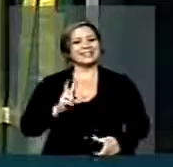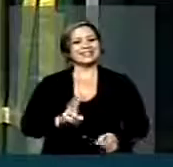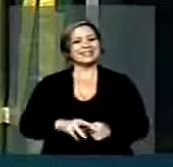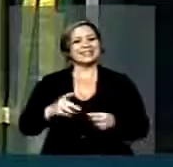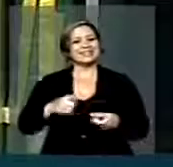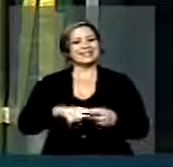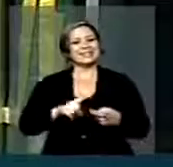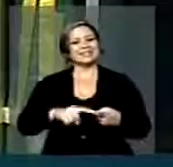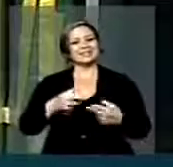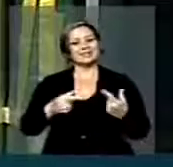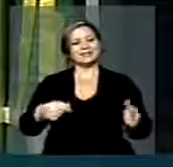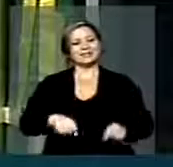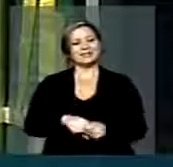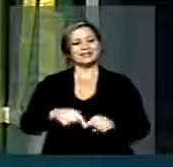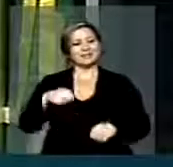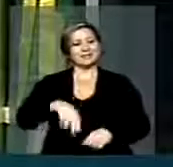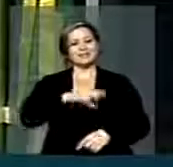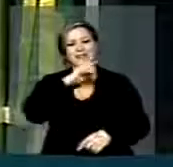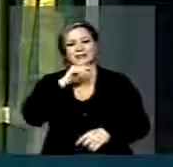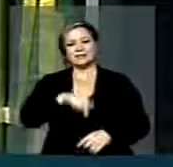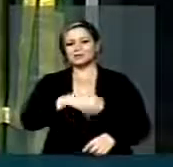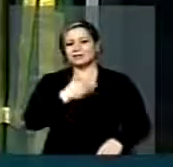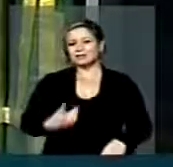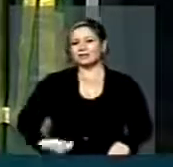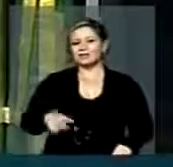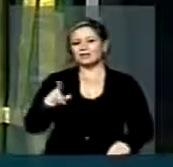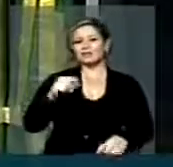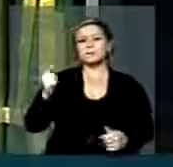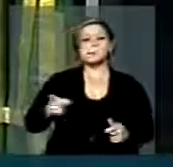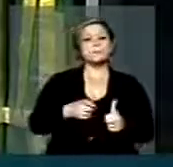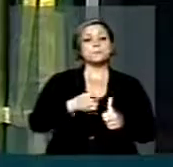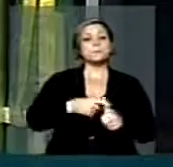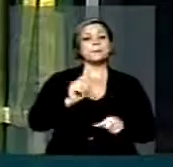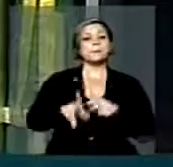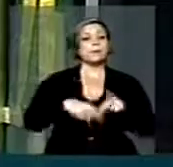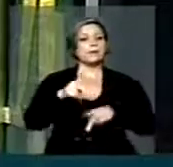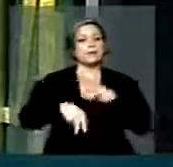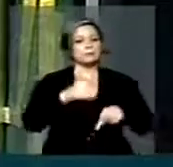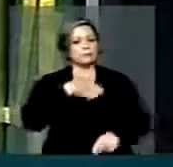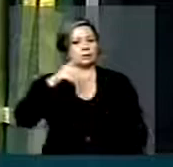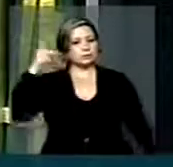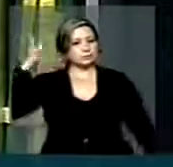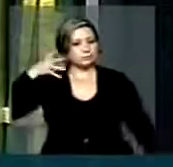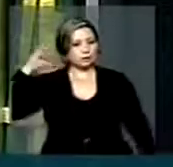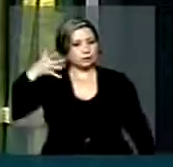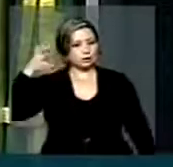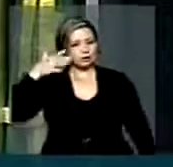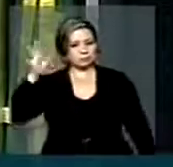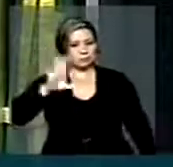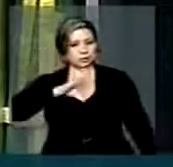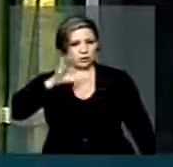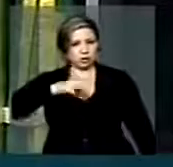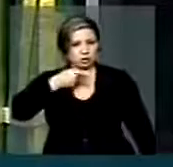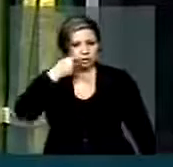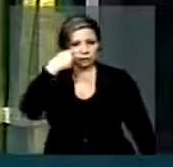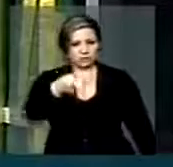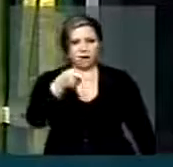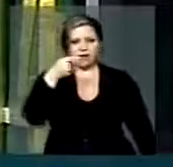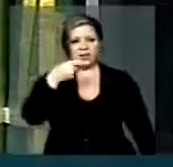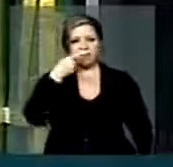coisa nefasta no Brasil, que não é só desse governo, não. O primeiro é populismo político. Ao invés de encarar de frente a